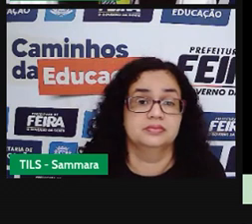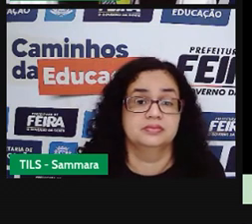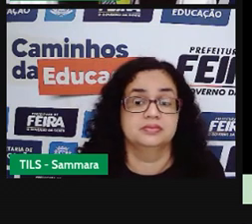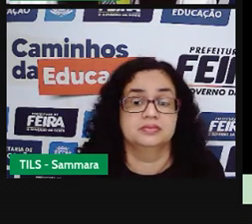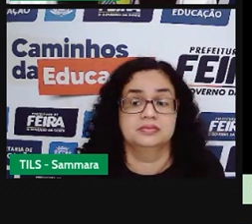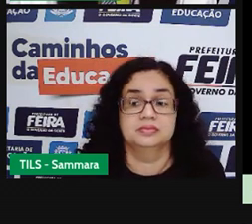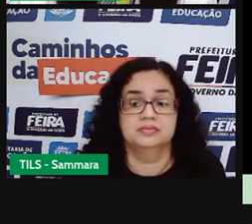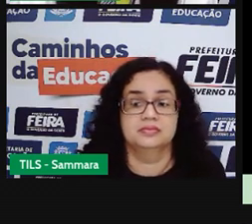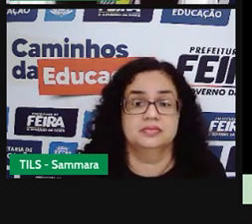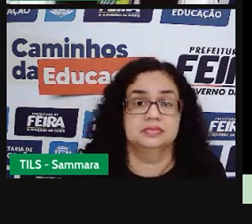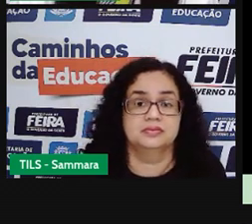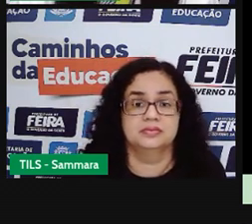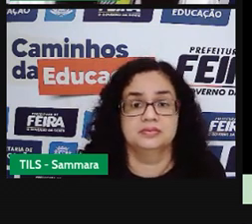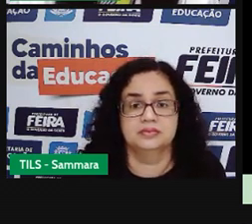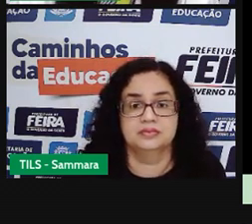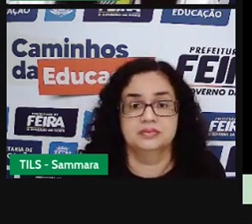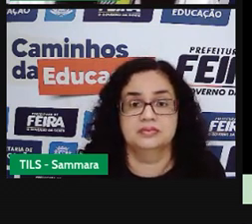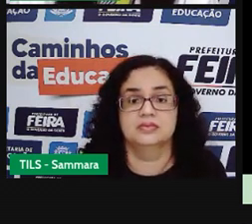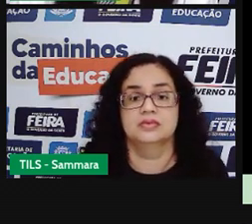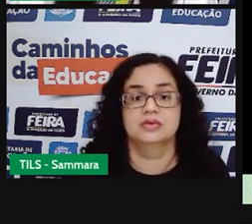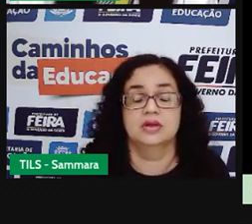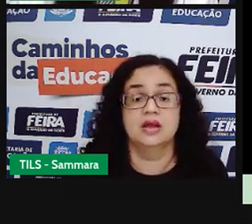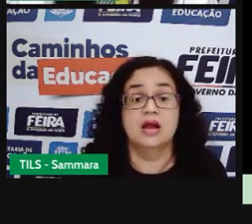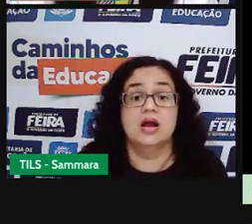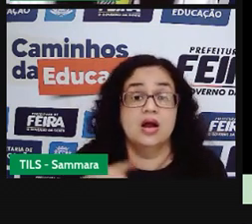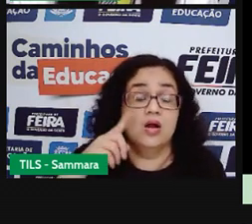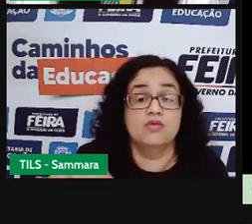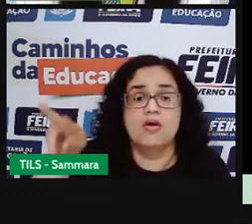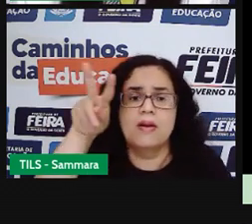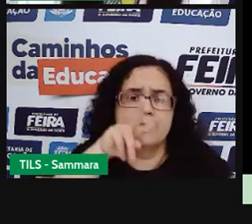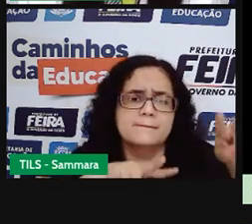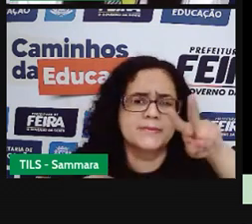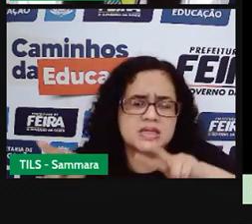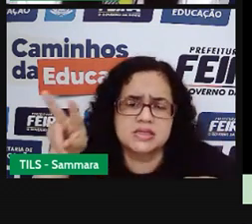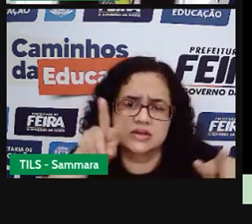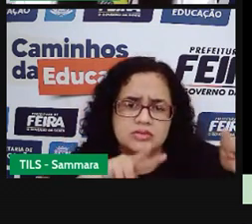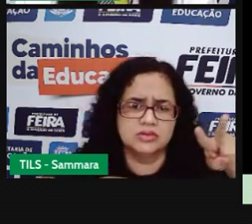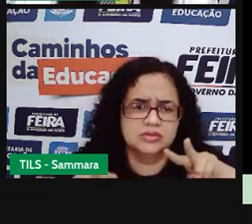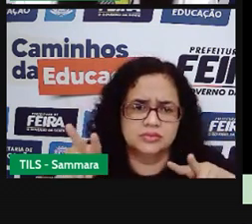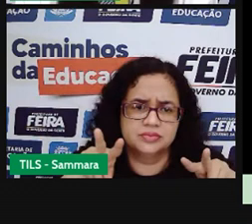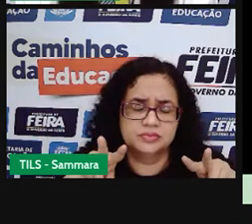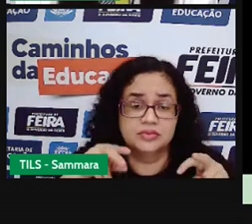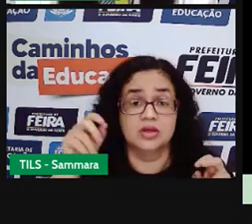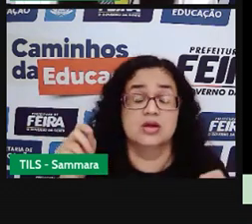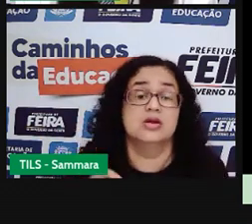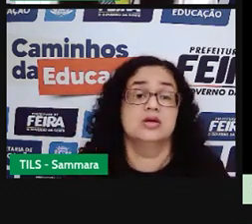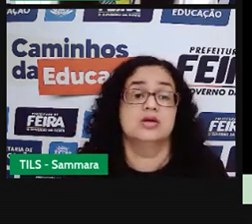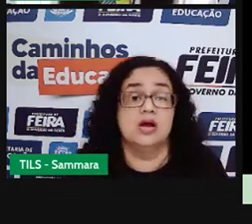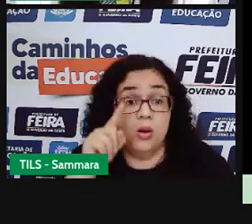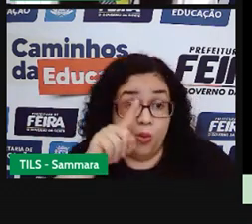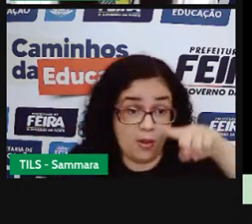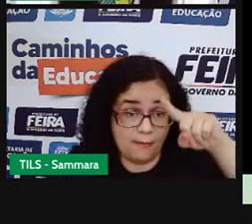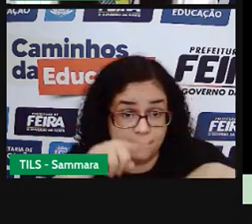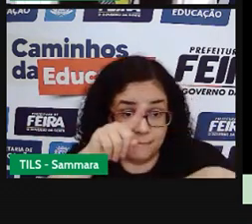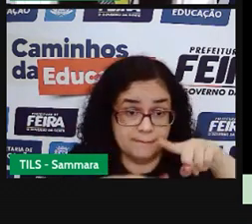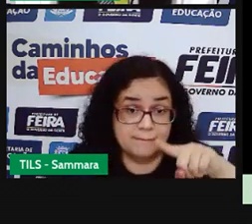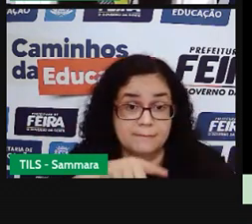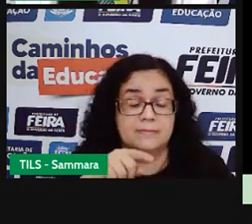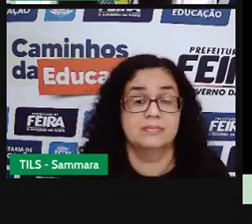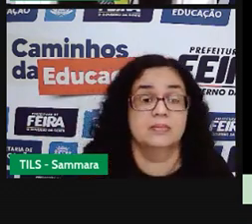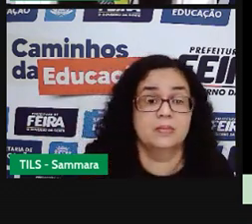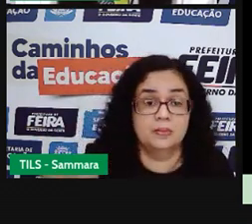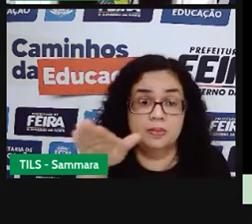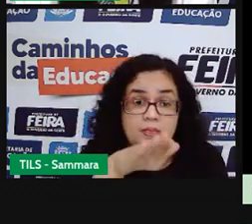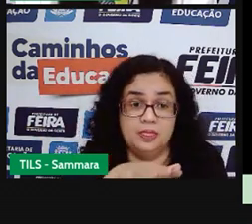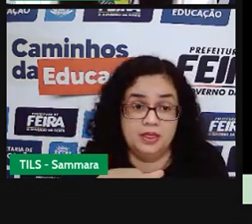em E aí observando todos esses objetos a gente volta em Língua Lá